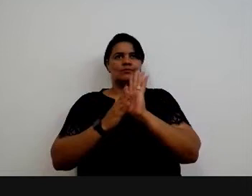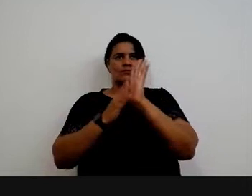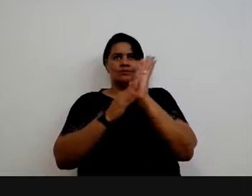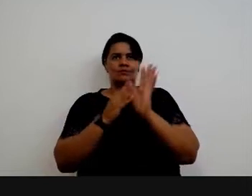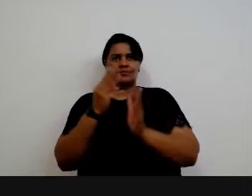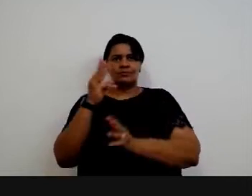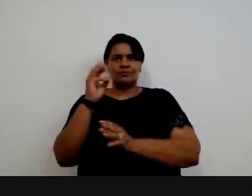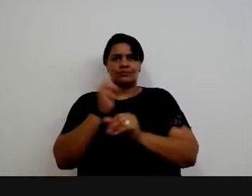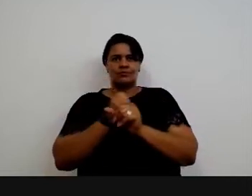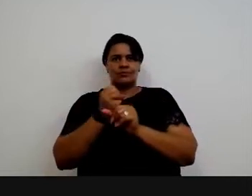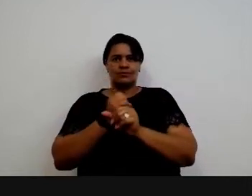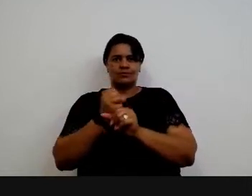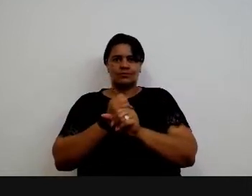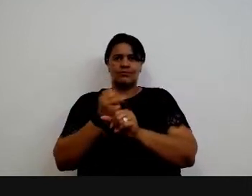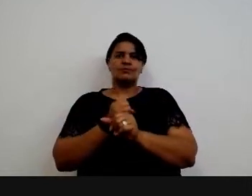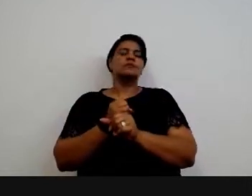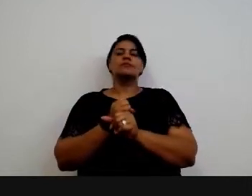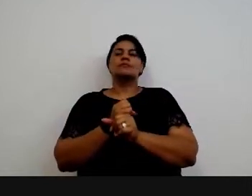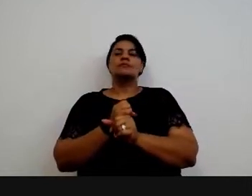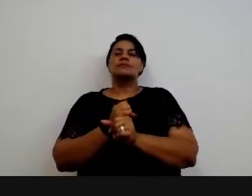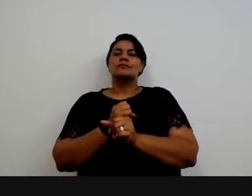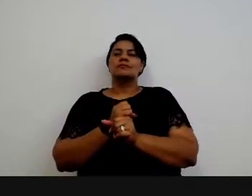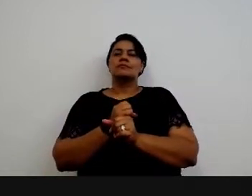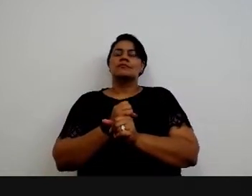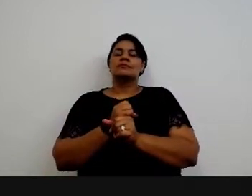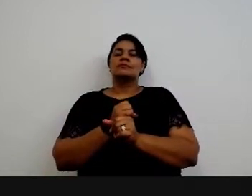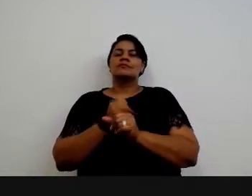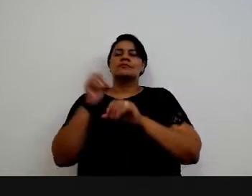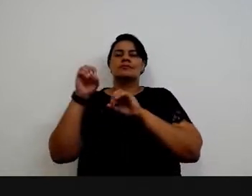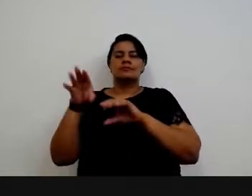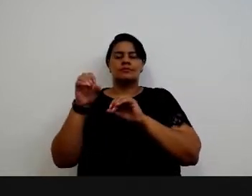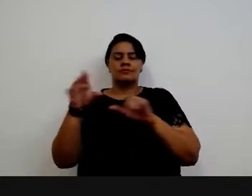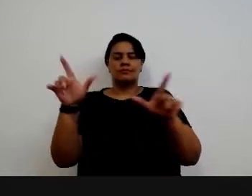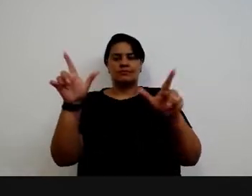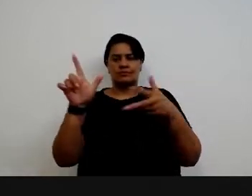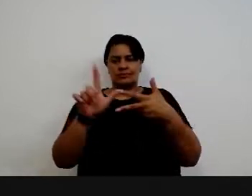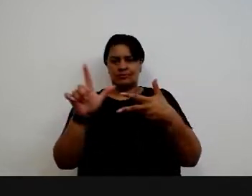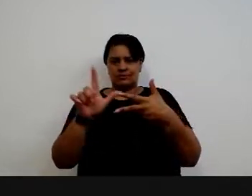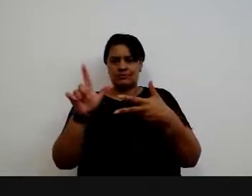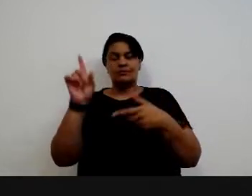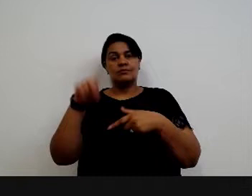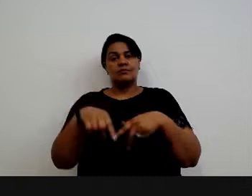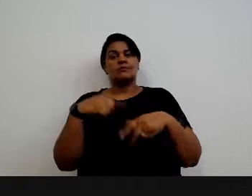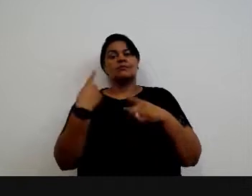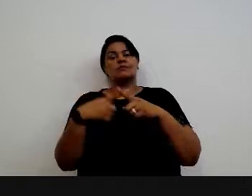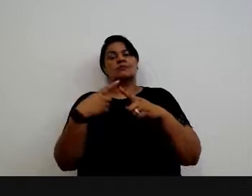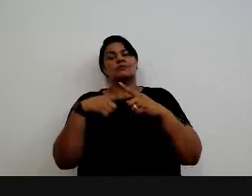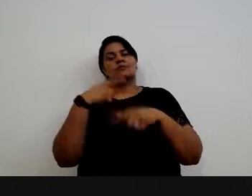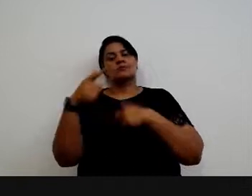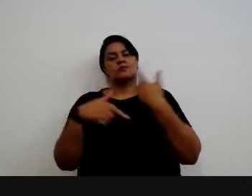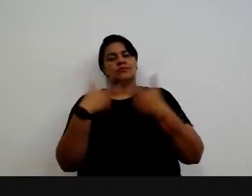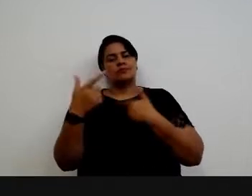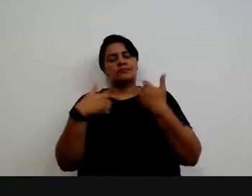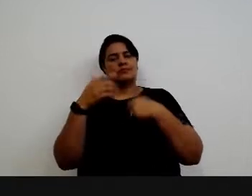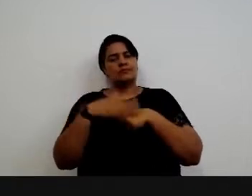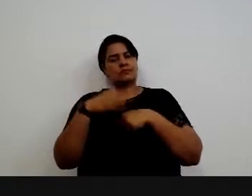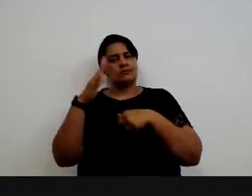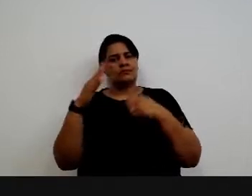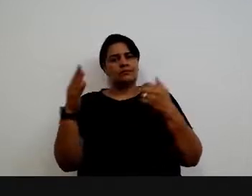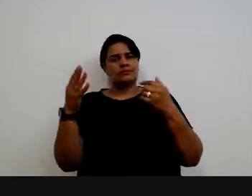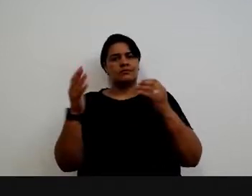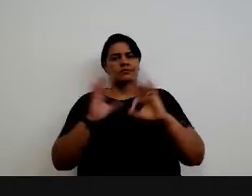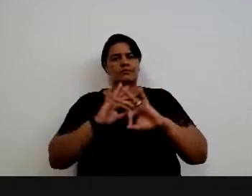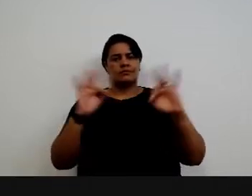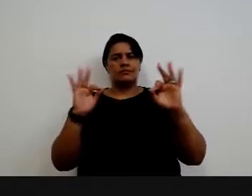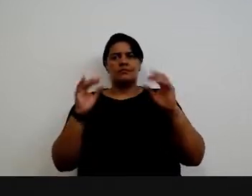educação legislativa, porque é realmente um trabalho da maior importância que a gente faz, né, Corina? Esse trabalho aí